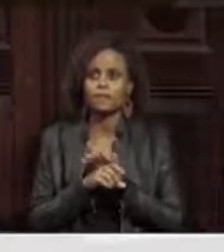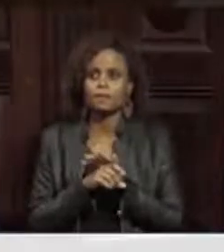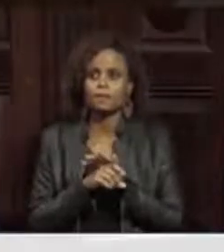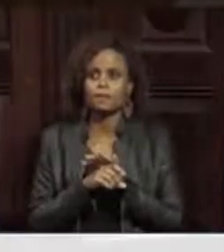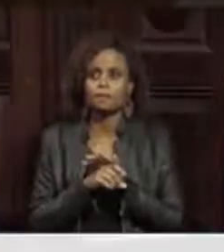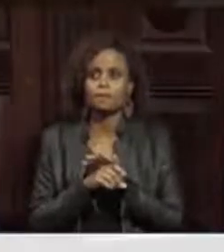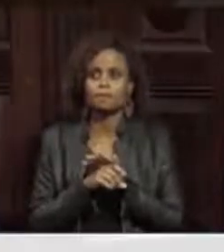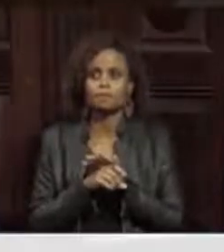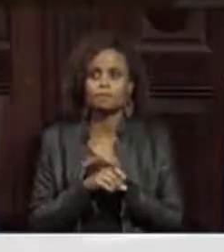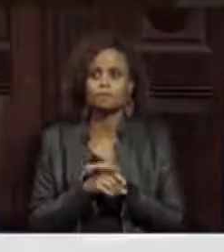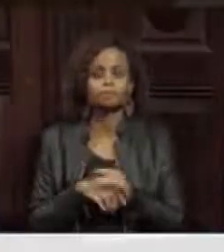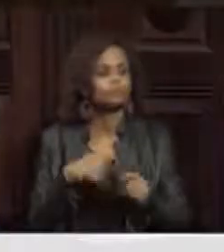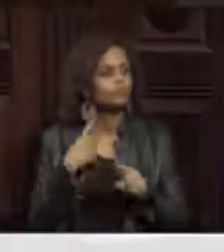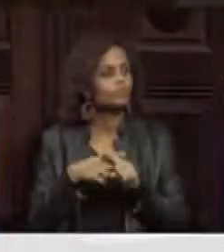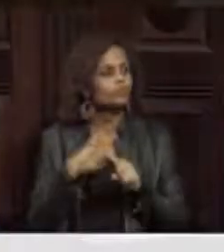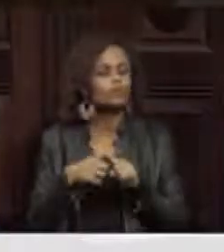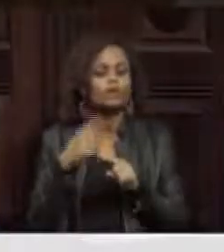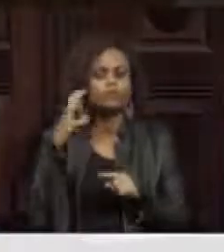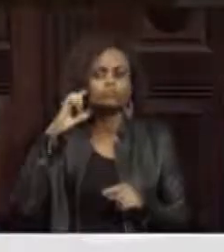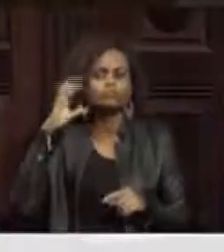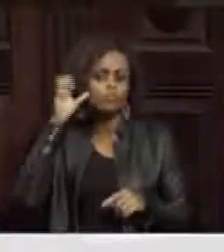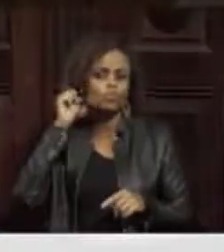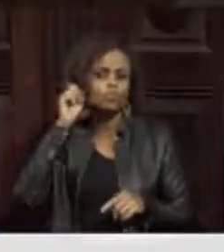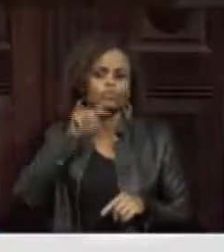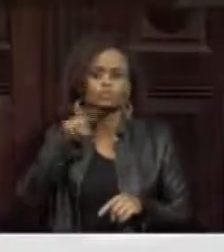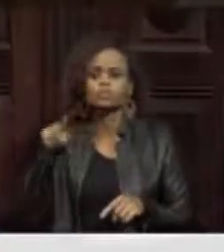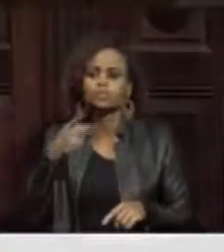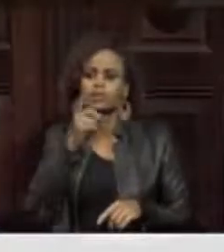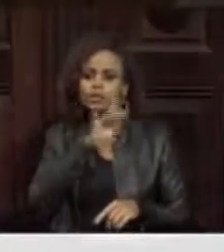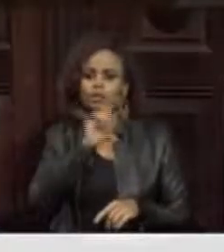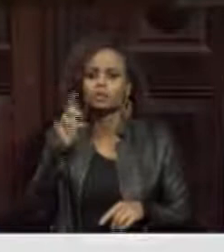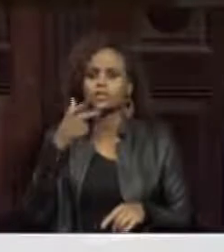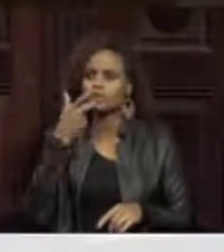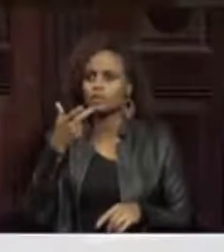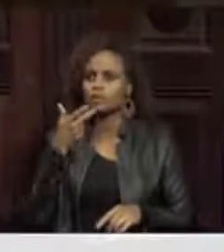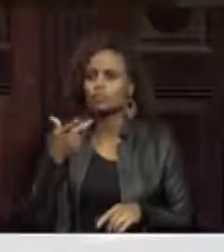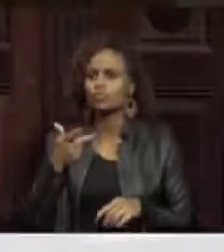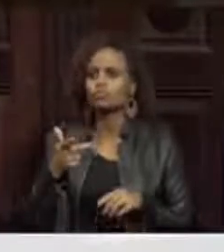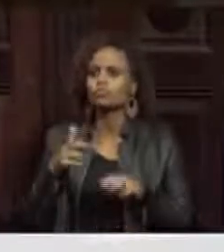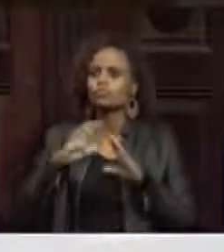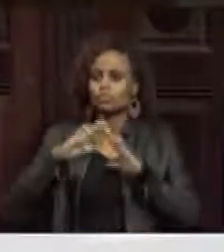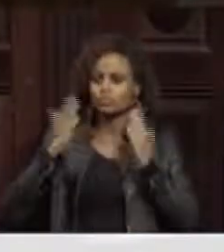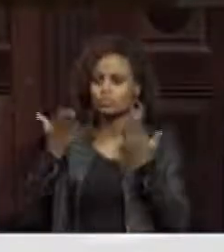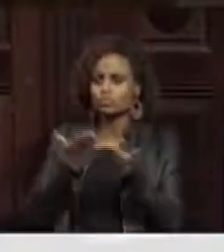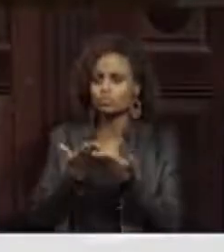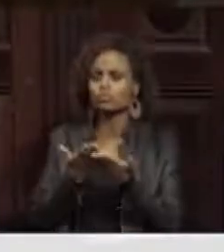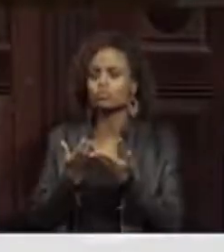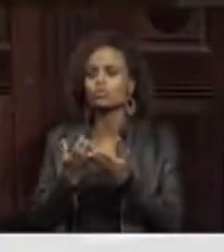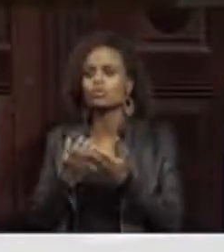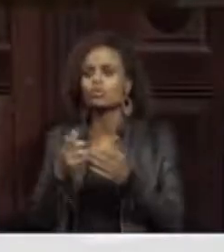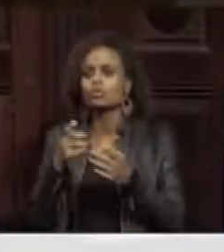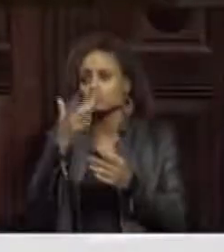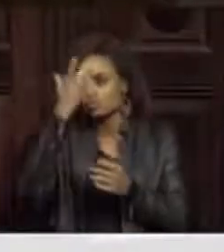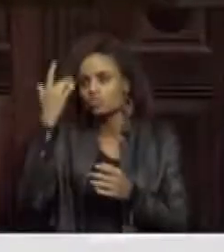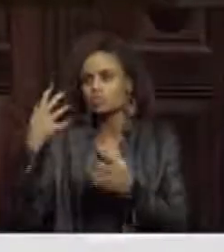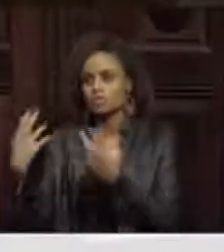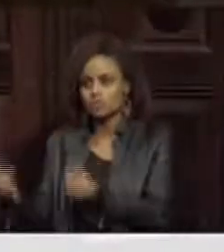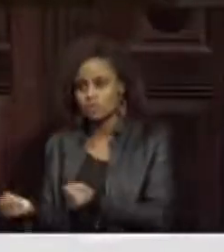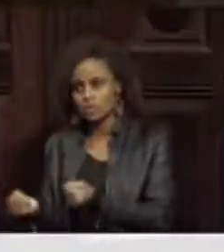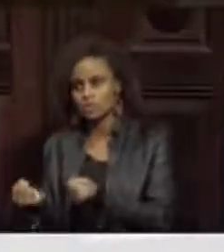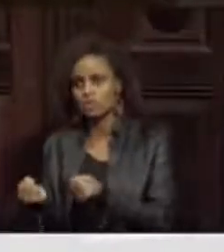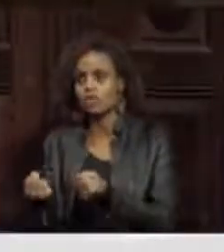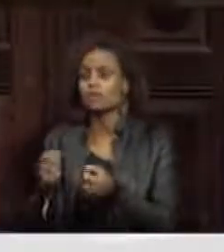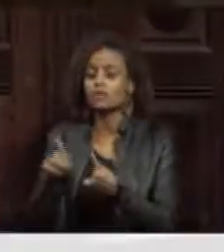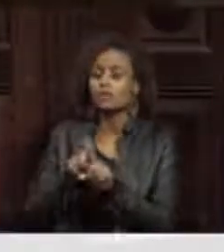escutei atentamente os pareceres das comissões, os pareceres a favor e os